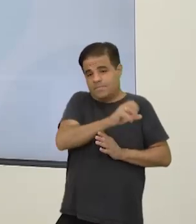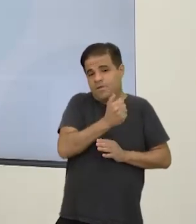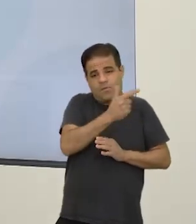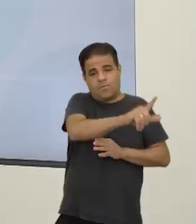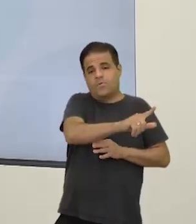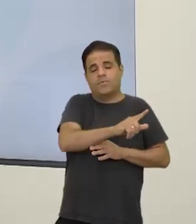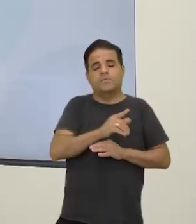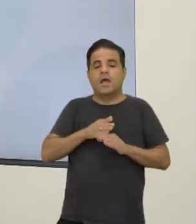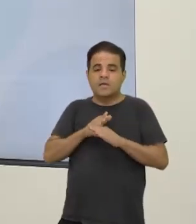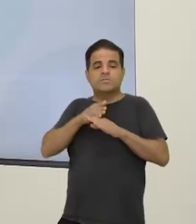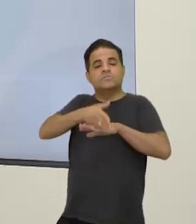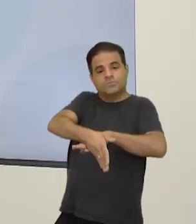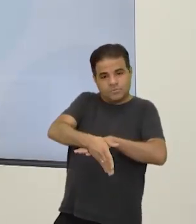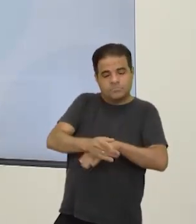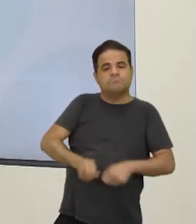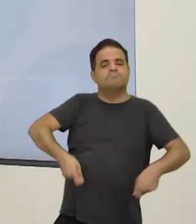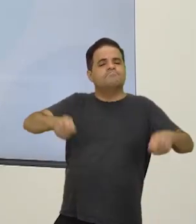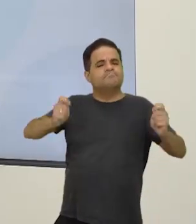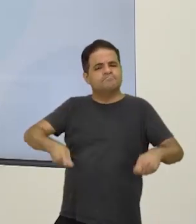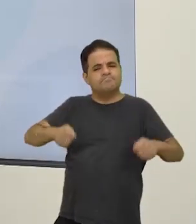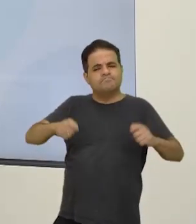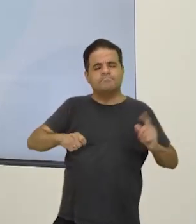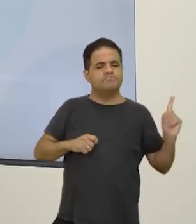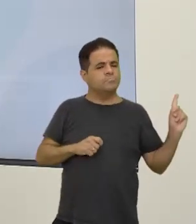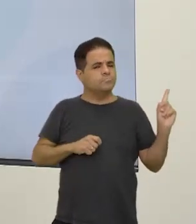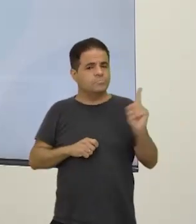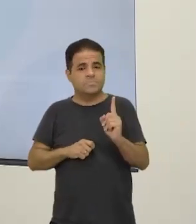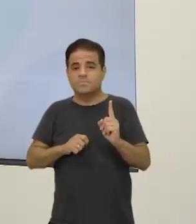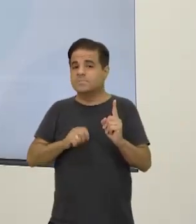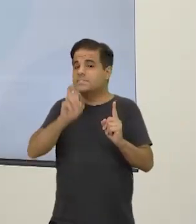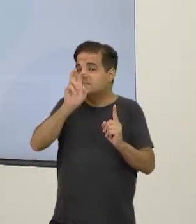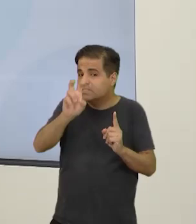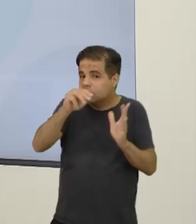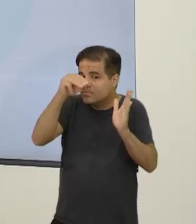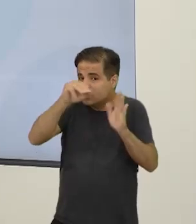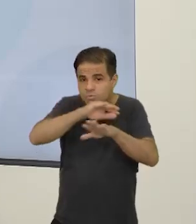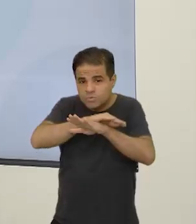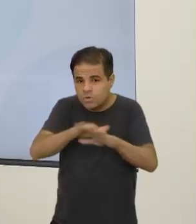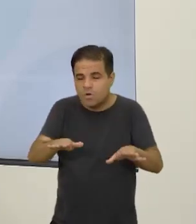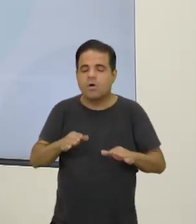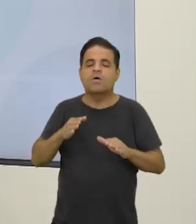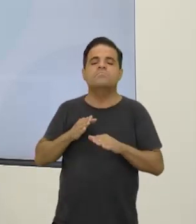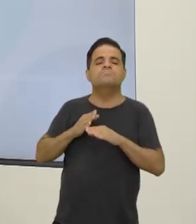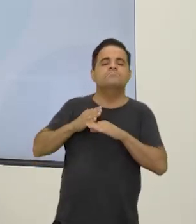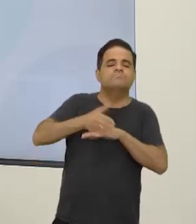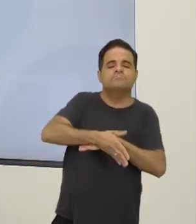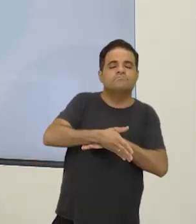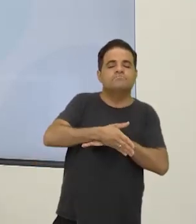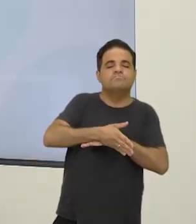ele entrou na carruagem que vem na sequência, porque se atrasou 5 minutos. E quando ele entra,